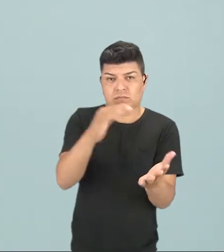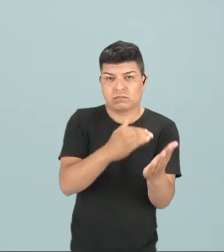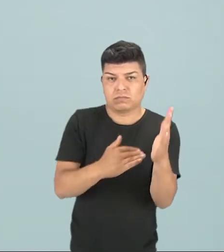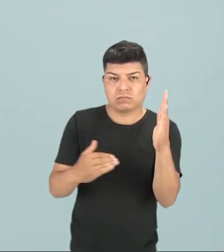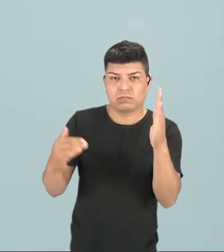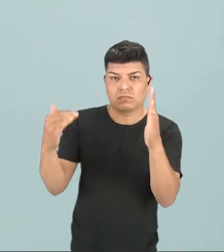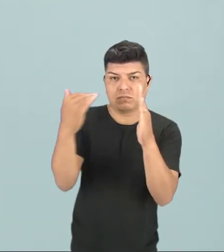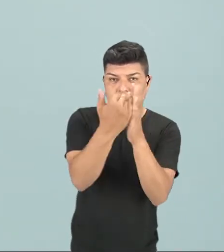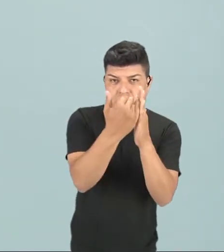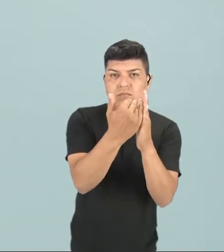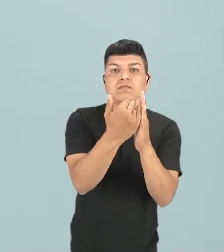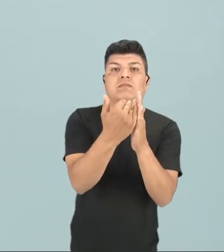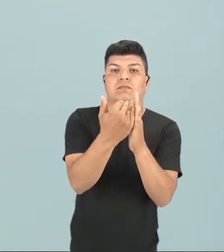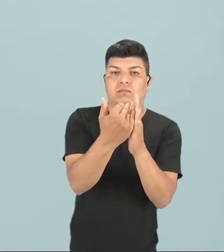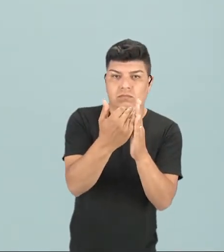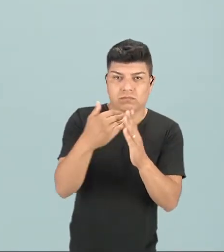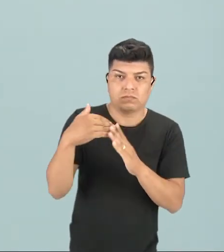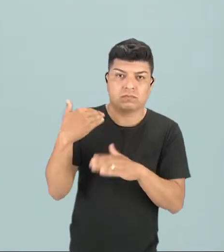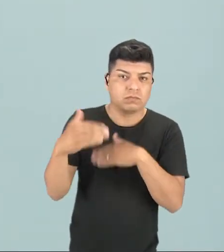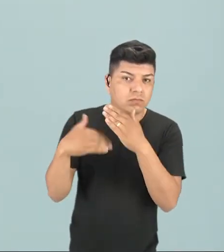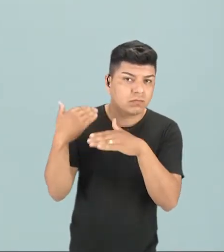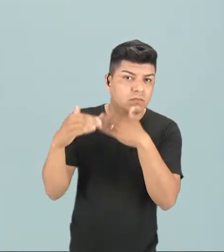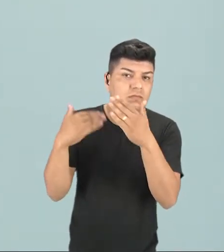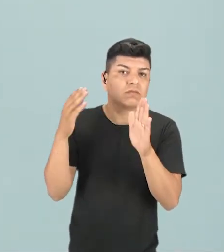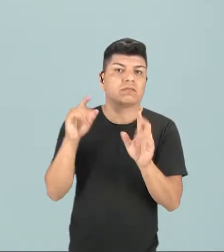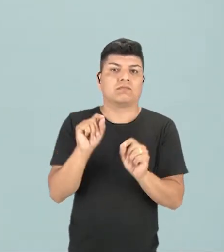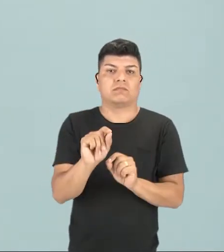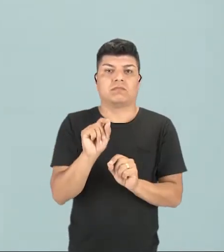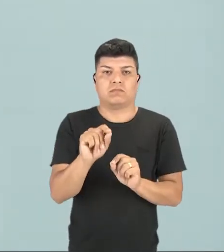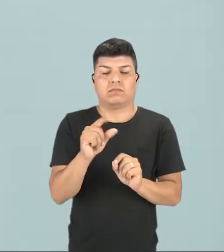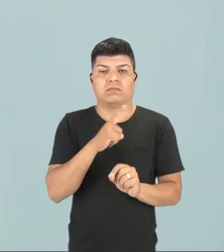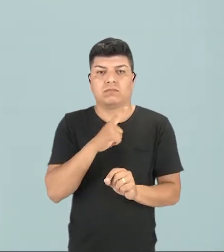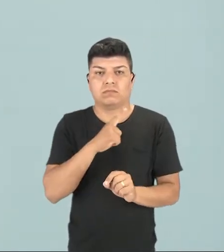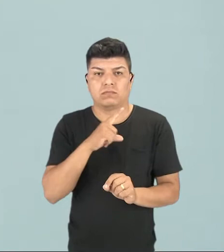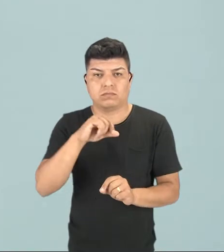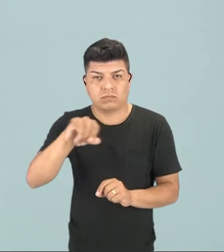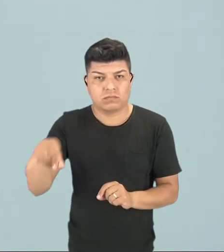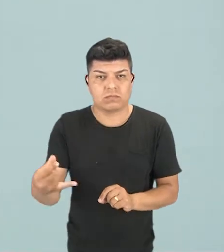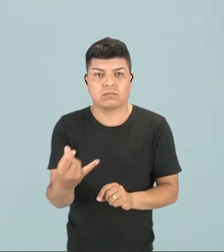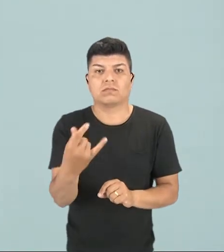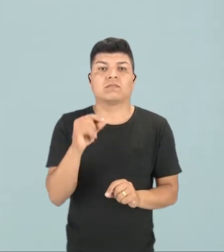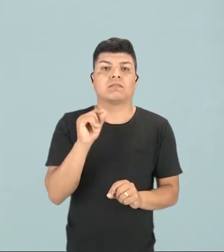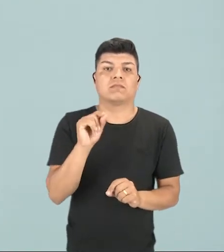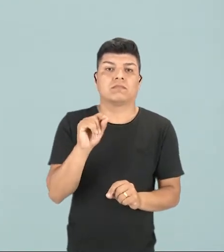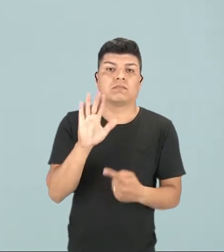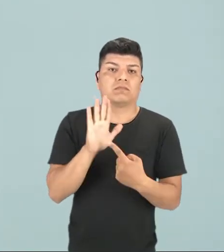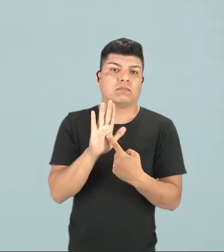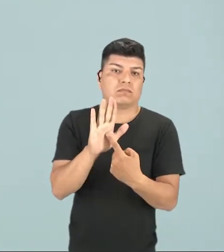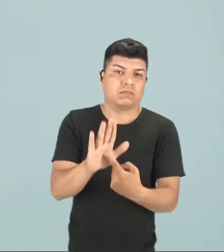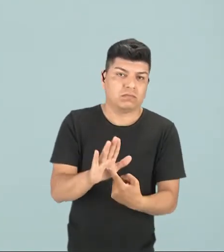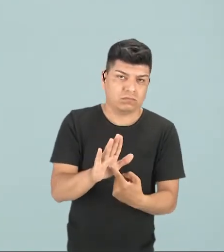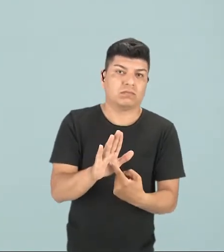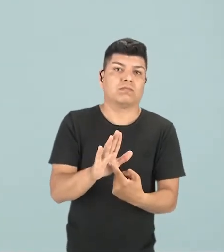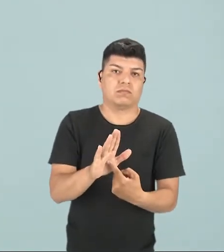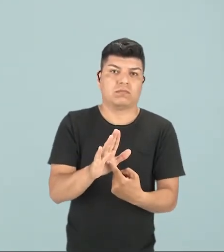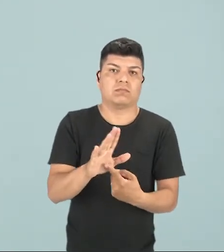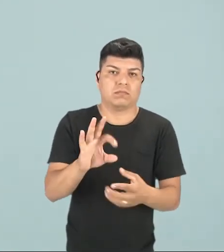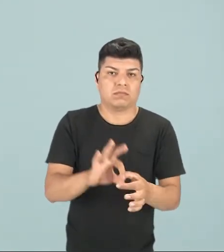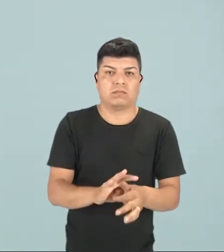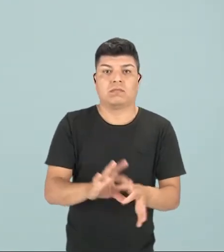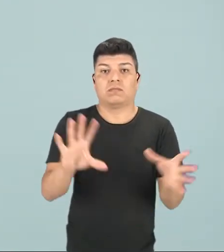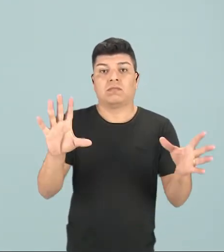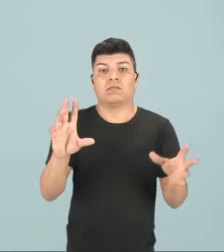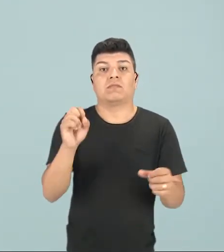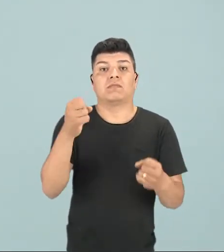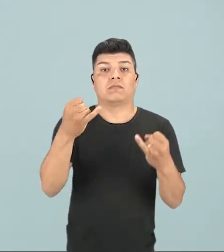elevar isso a um processo realmente que, quando tivesse oportunidade, eles iriam aplicar a independência. É claro,